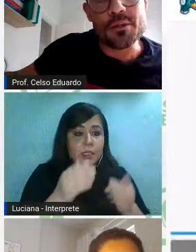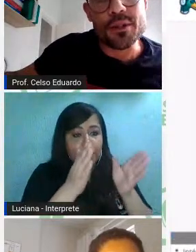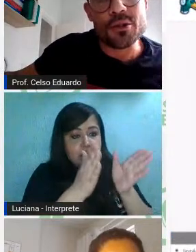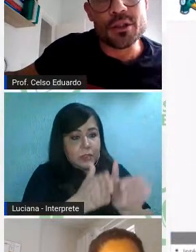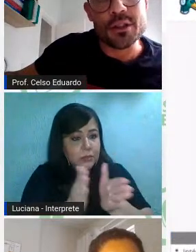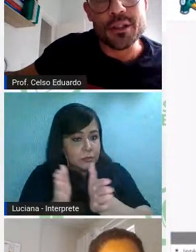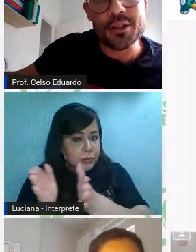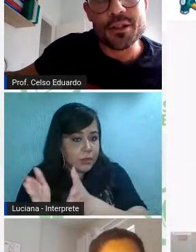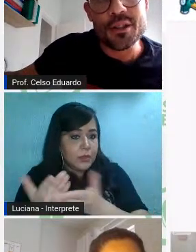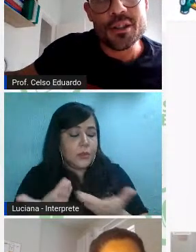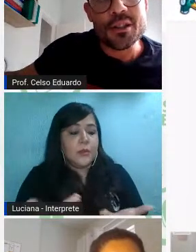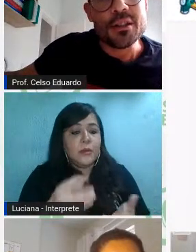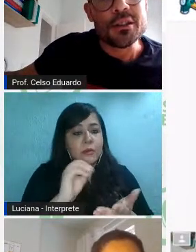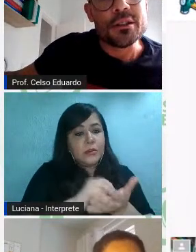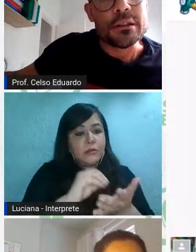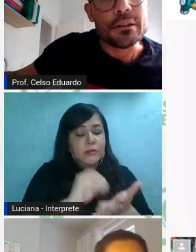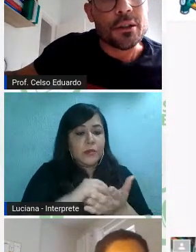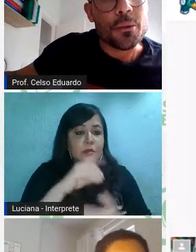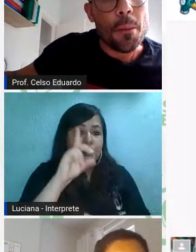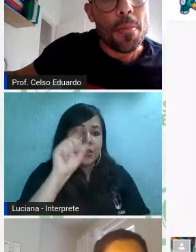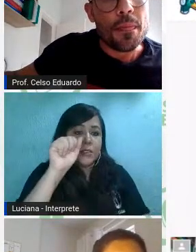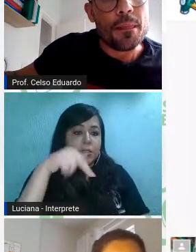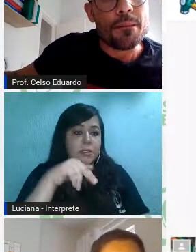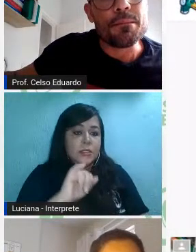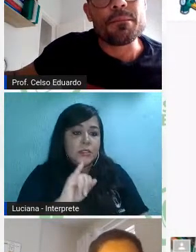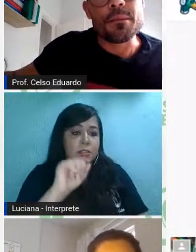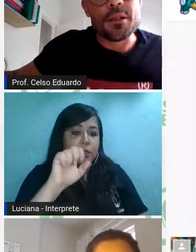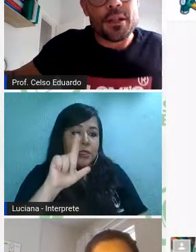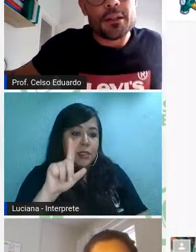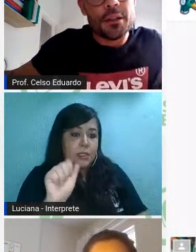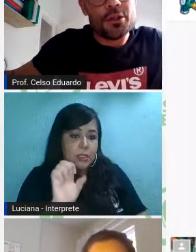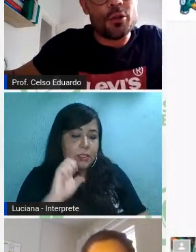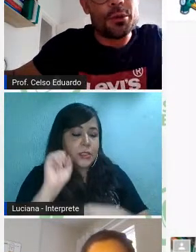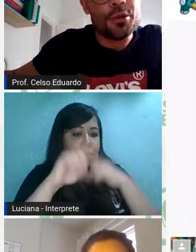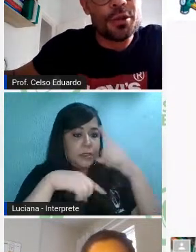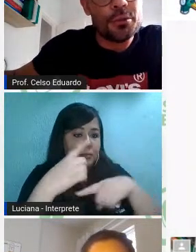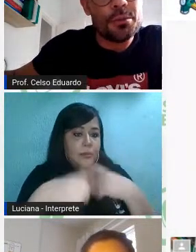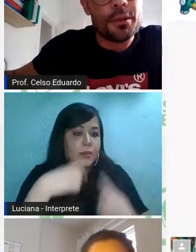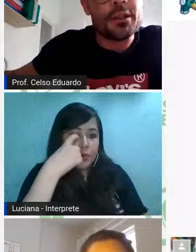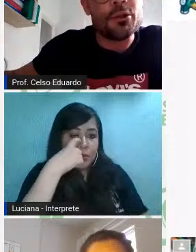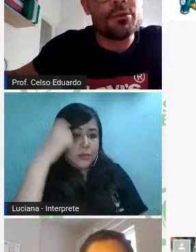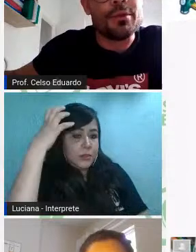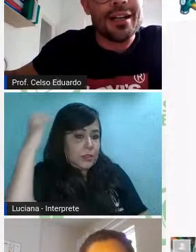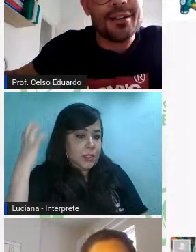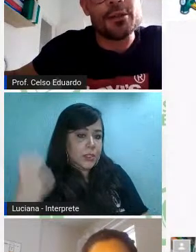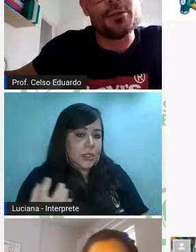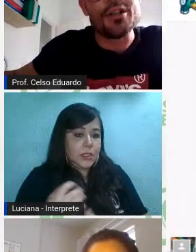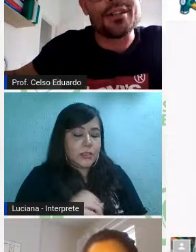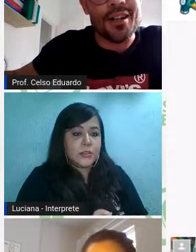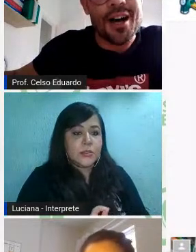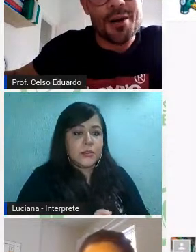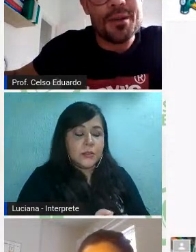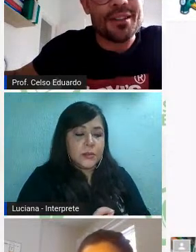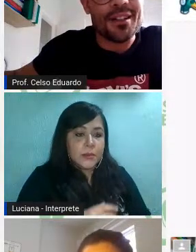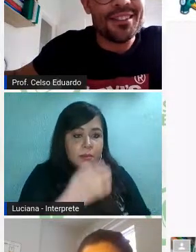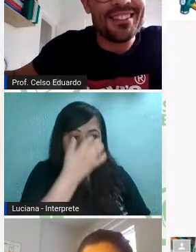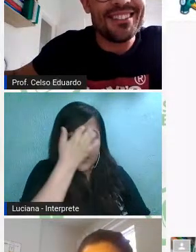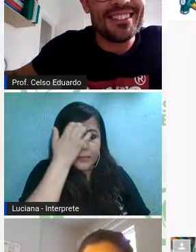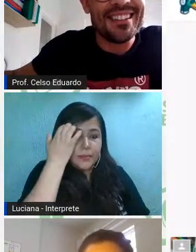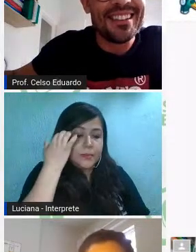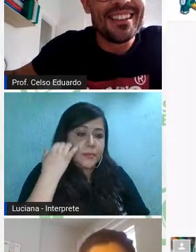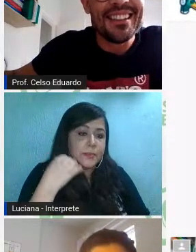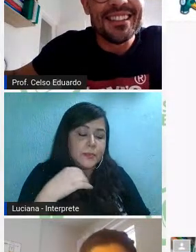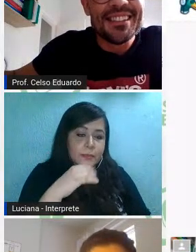para que a gente possa fazer o da Nete. Então, está aqui, só um minutinho para que eu vá. Eu vou até a aba,